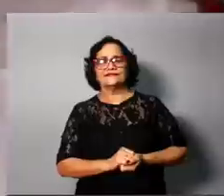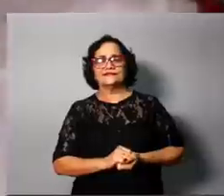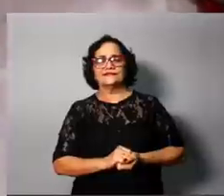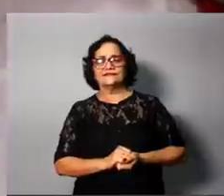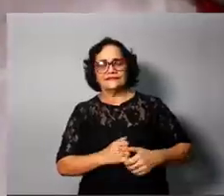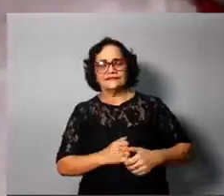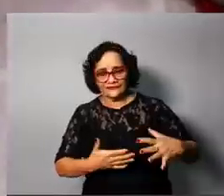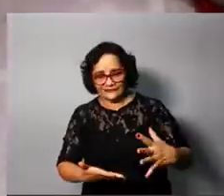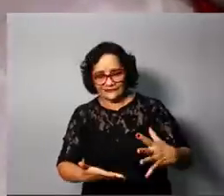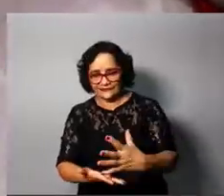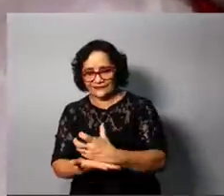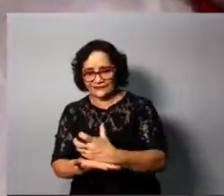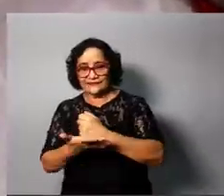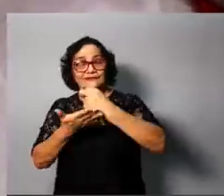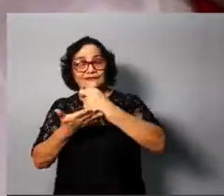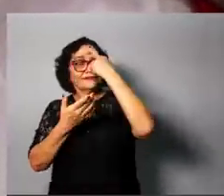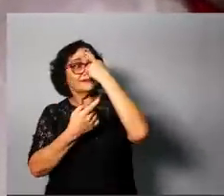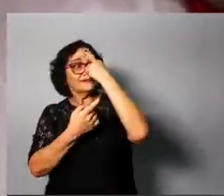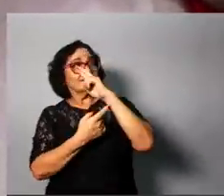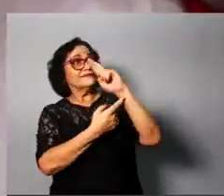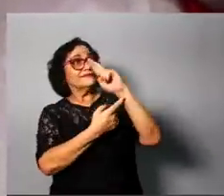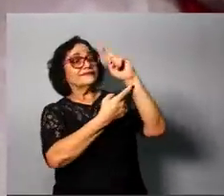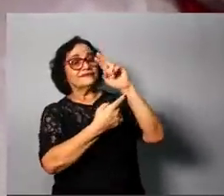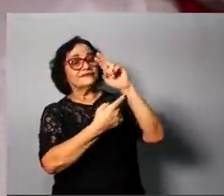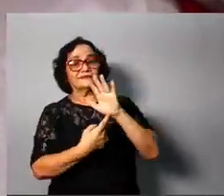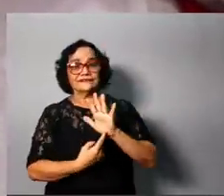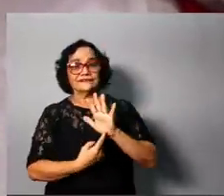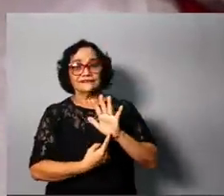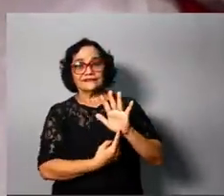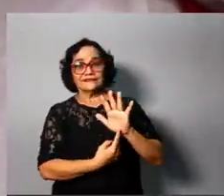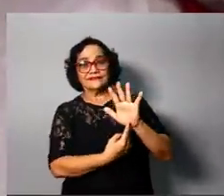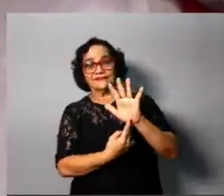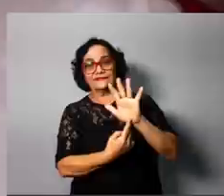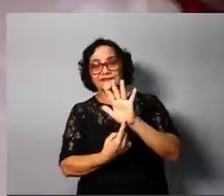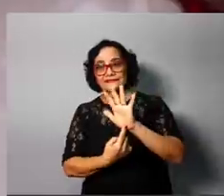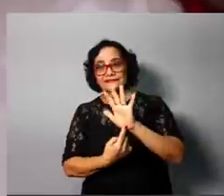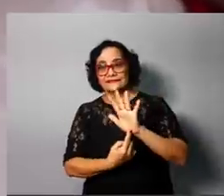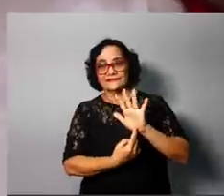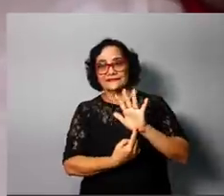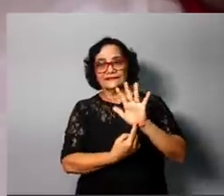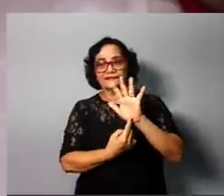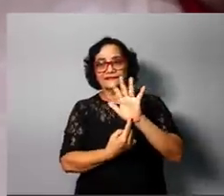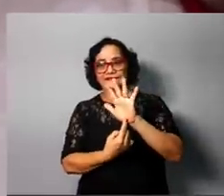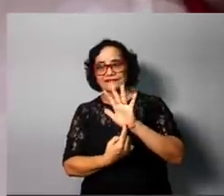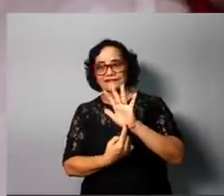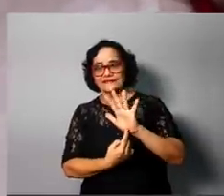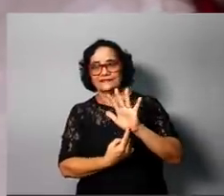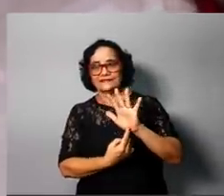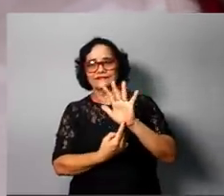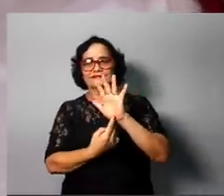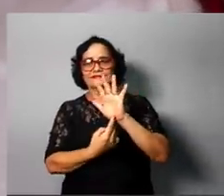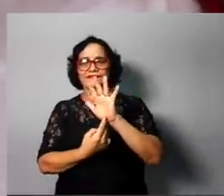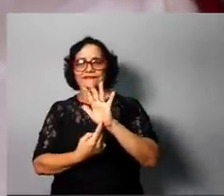salvação. O Senhor fez conhecer a